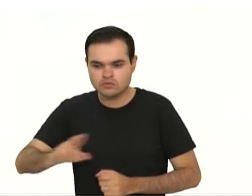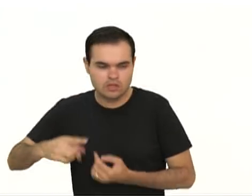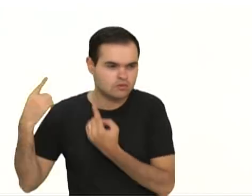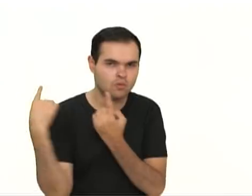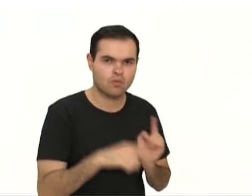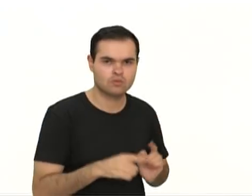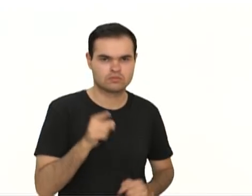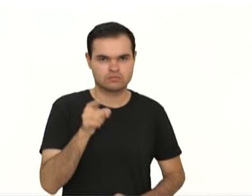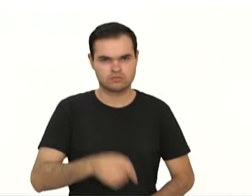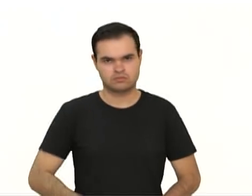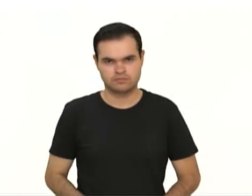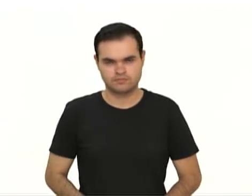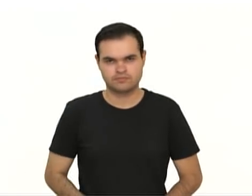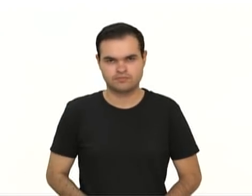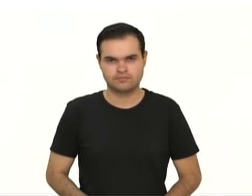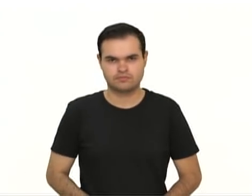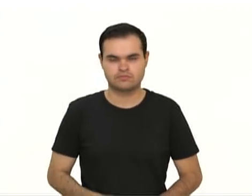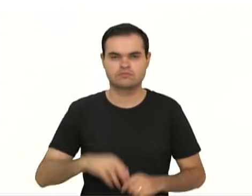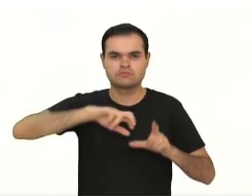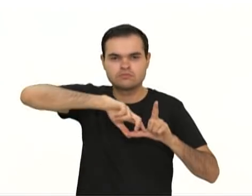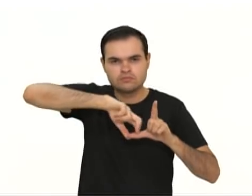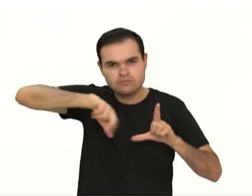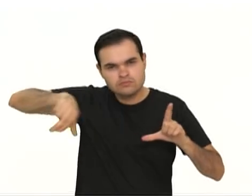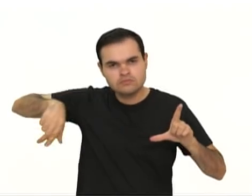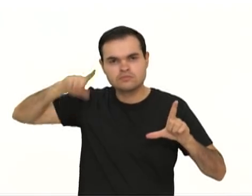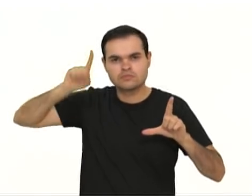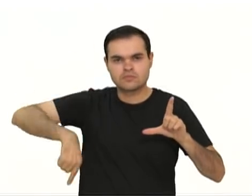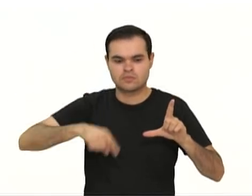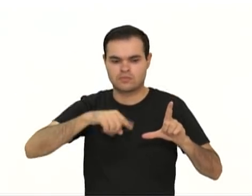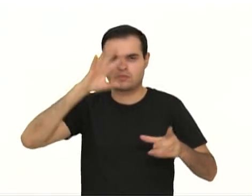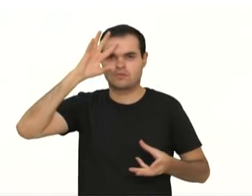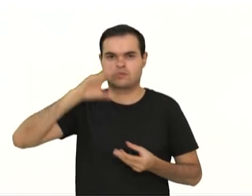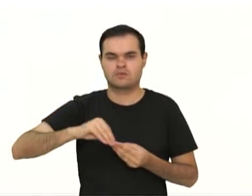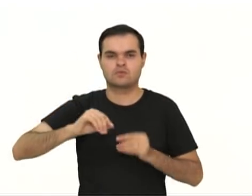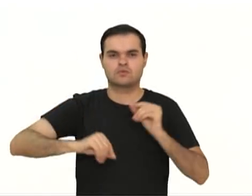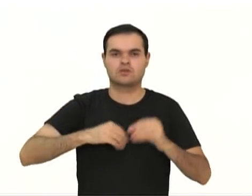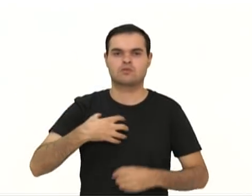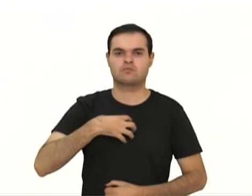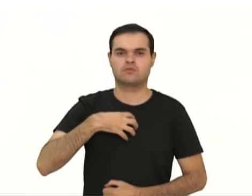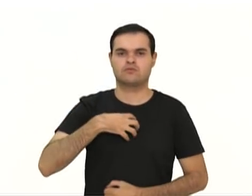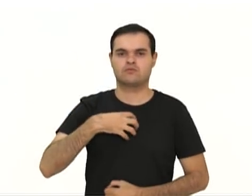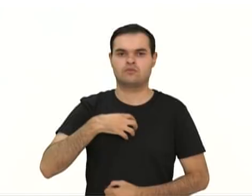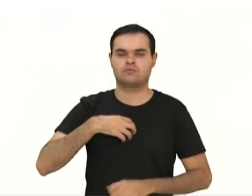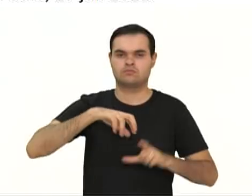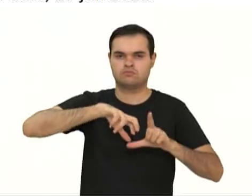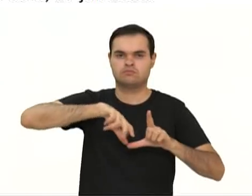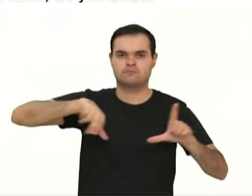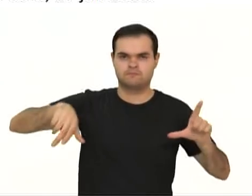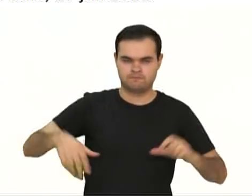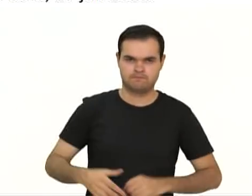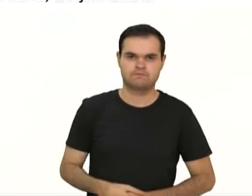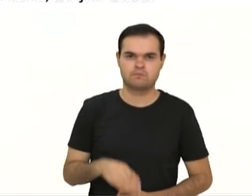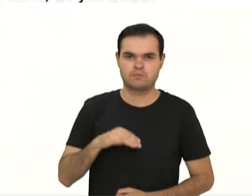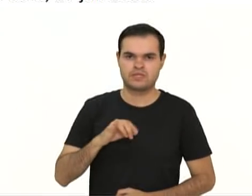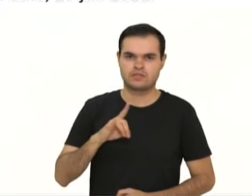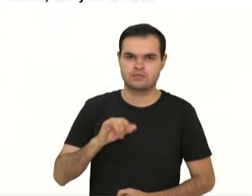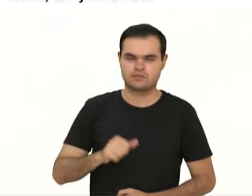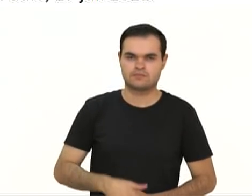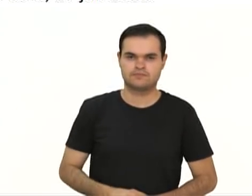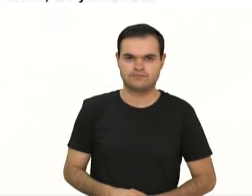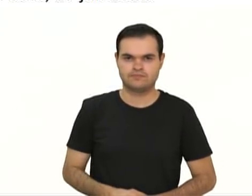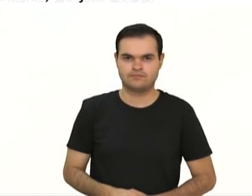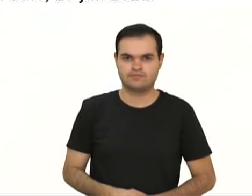mídias sociais são, como o próprio nome dá a entender, uma forma de mídia.